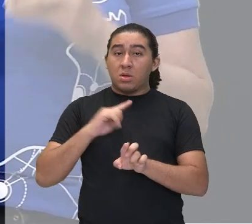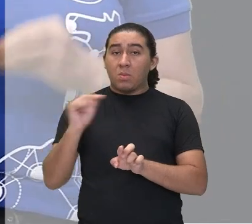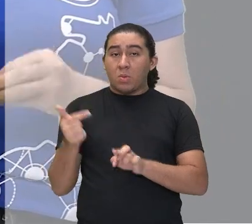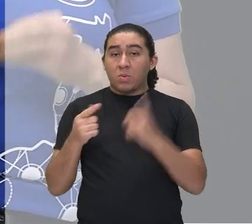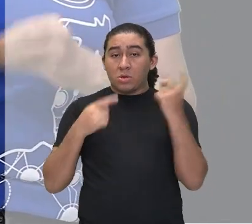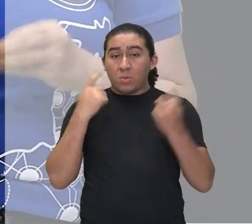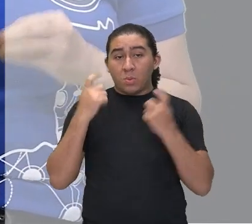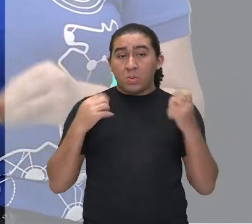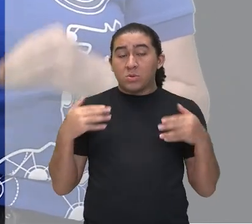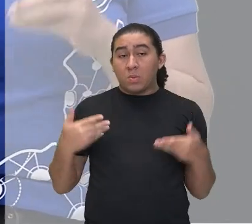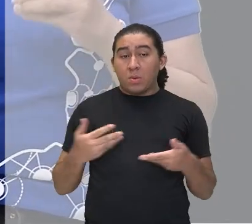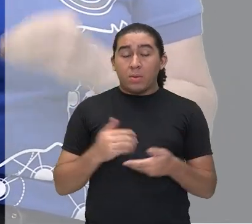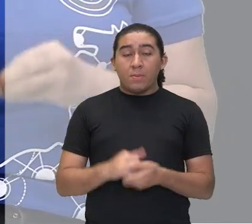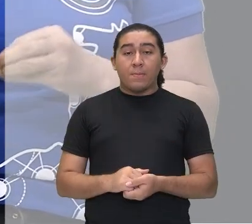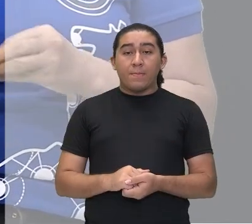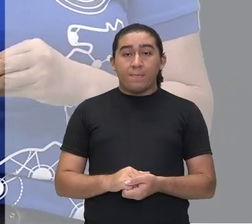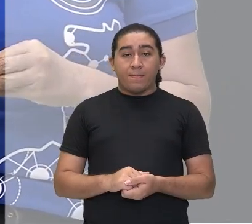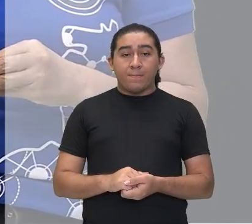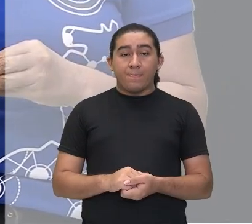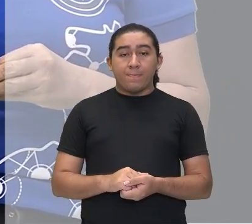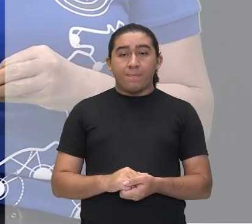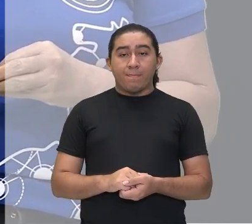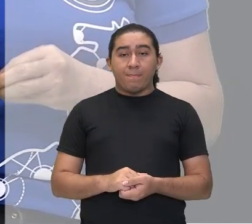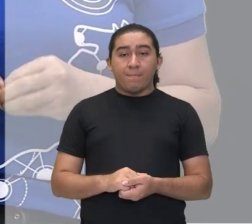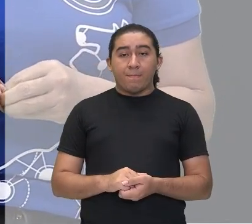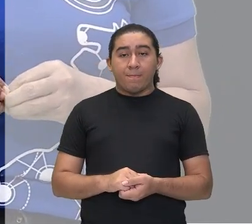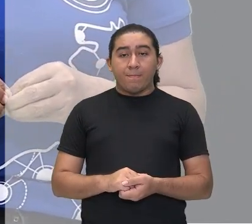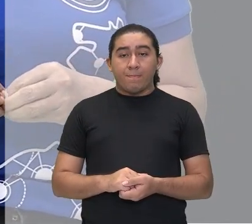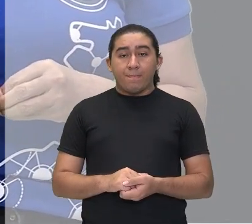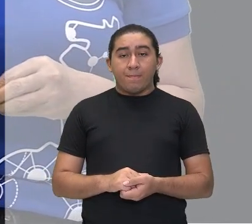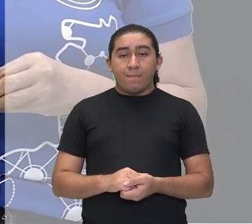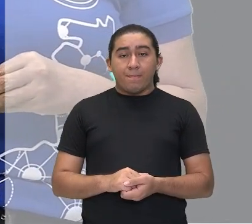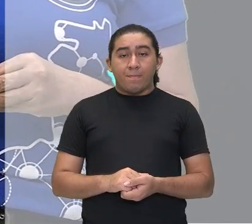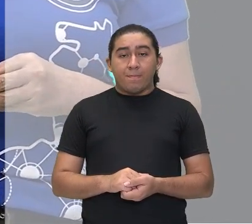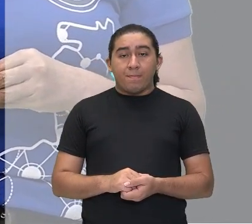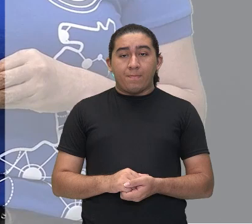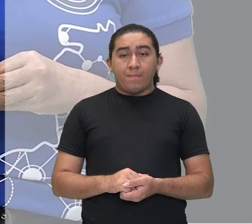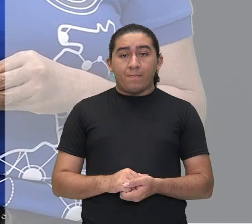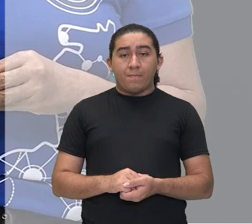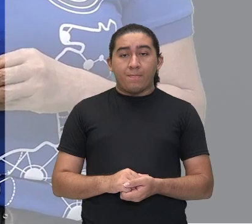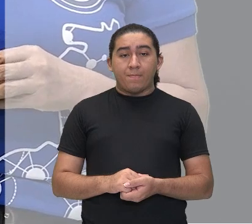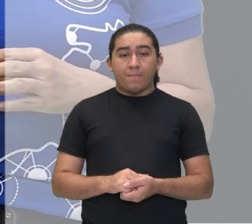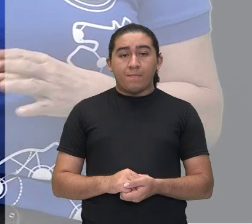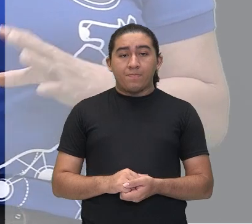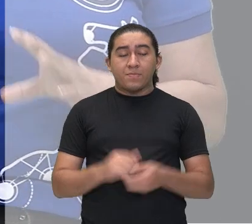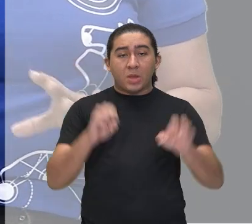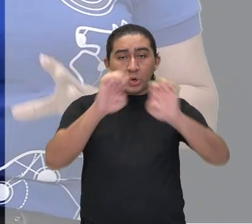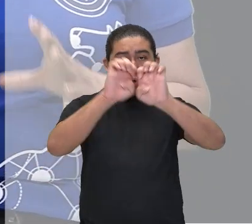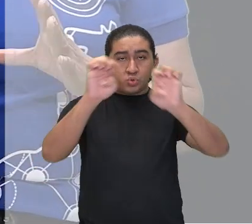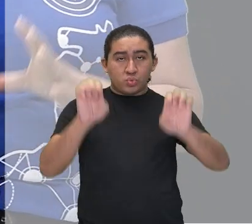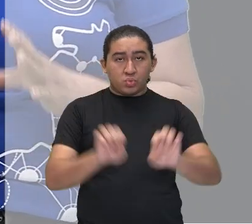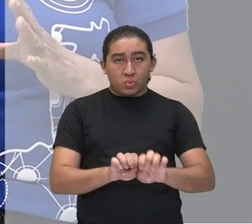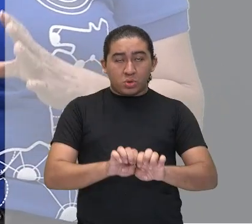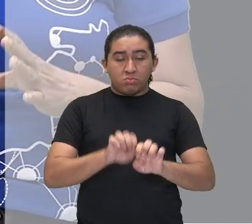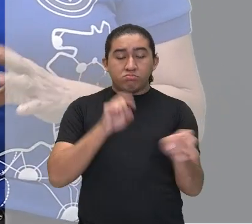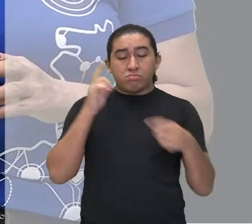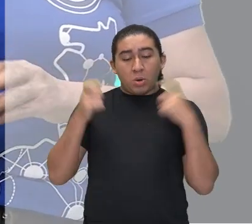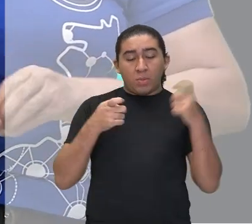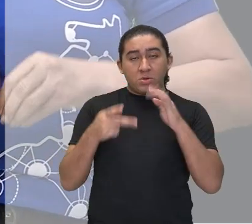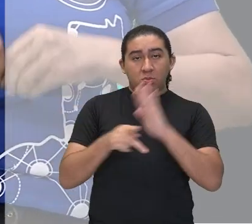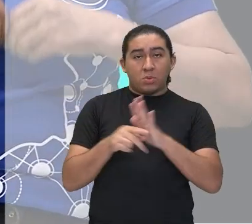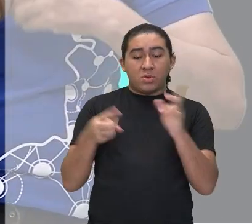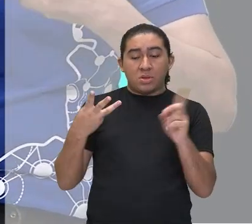Qual era a preocupação do parnasianismo? Era quanto à forma, né? Não queria